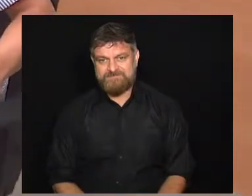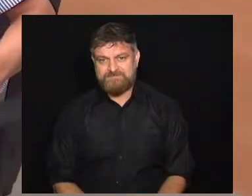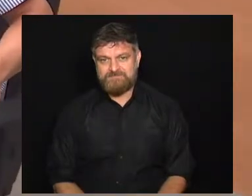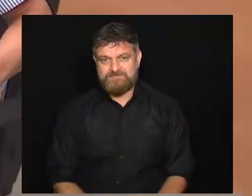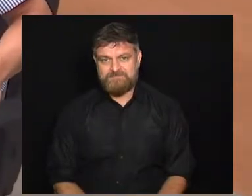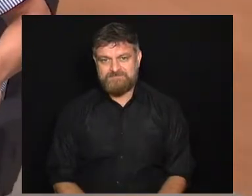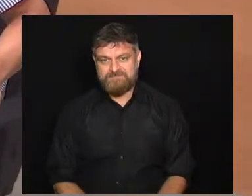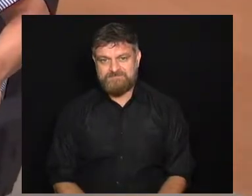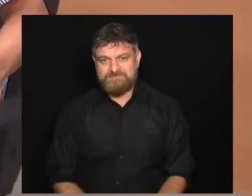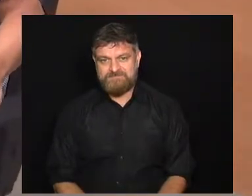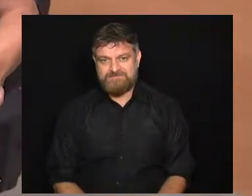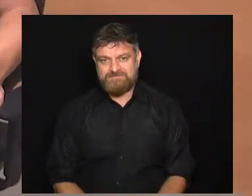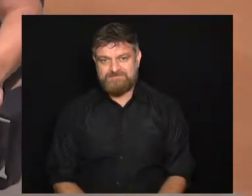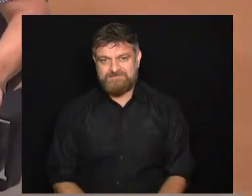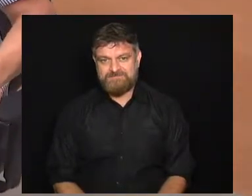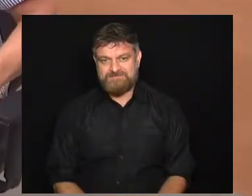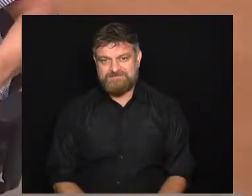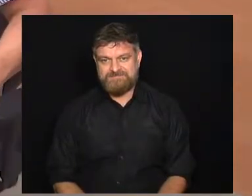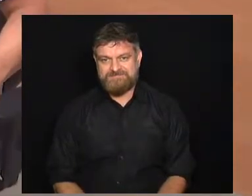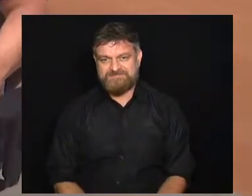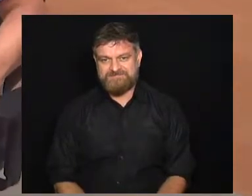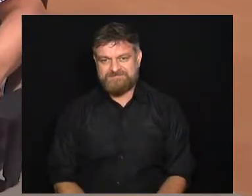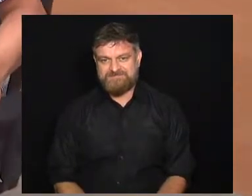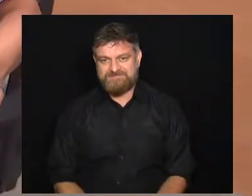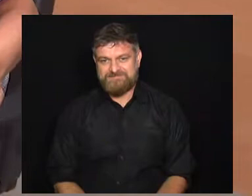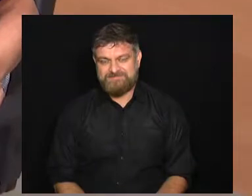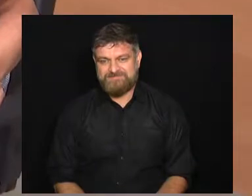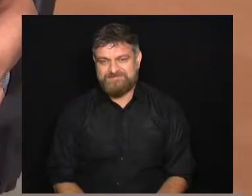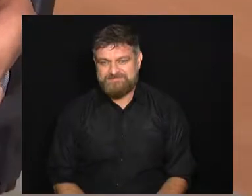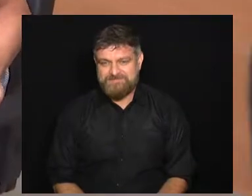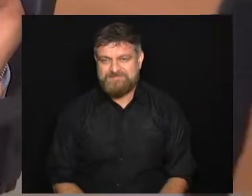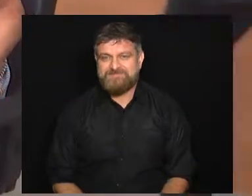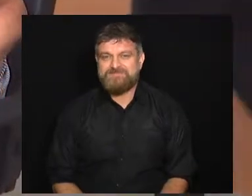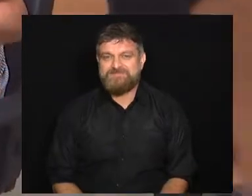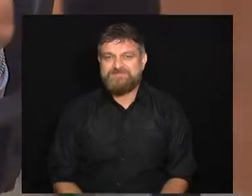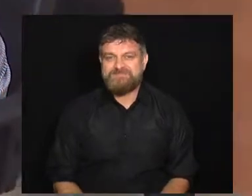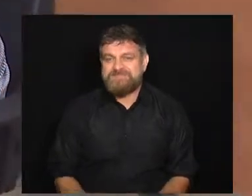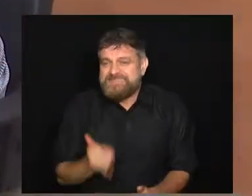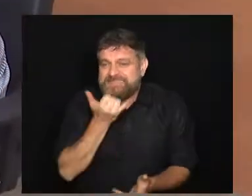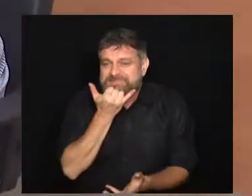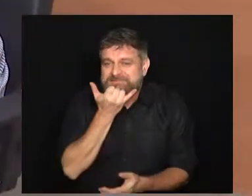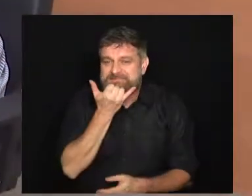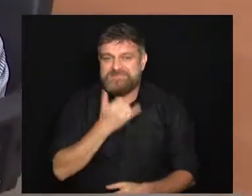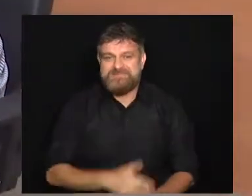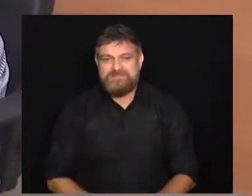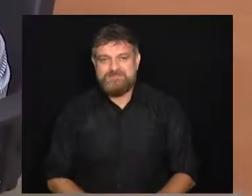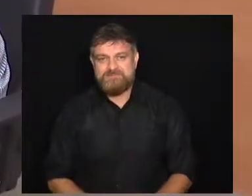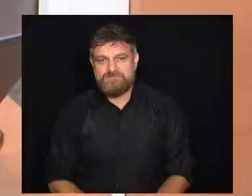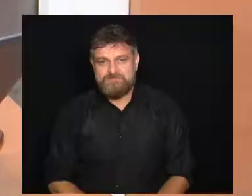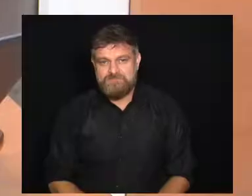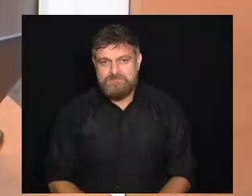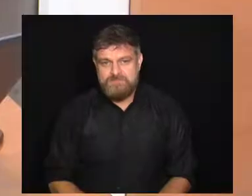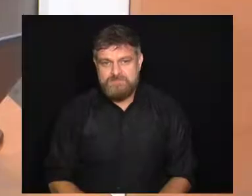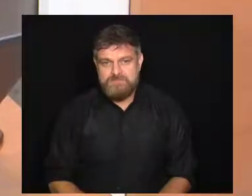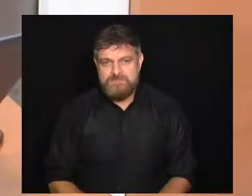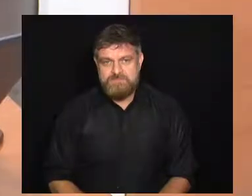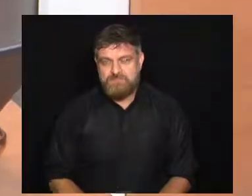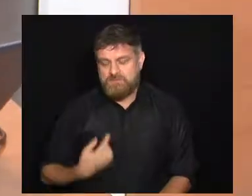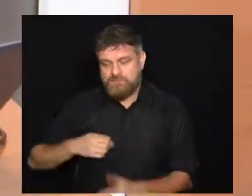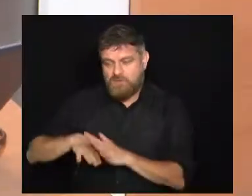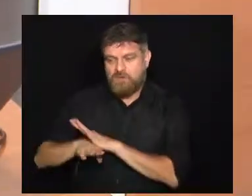Onde filma aqui? Aquela lá. Ah, tá. Desculpa. Não estou muito habituado.